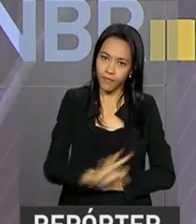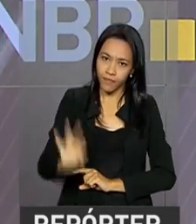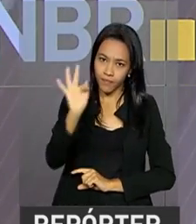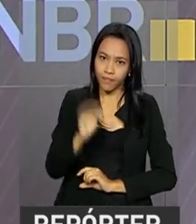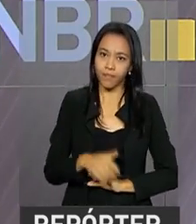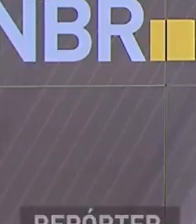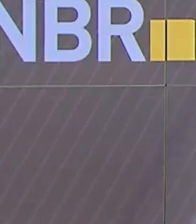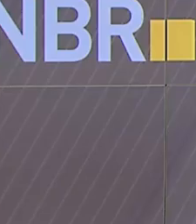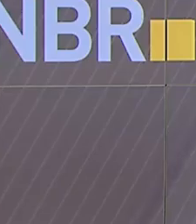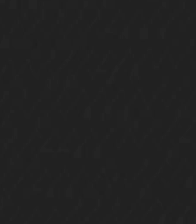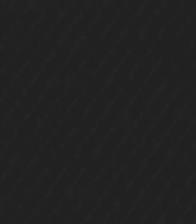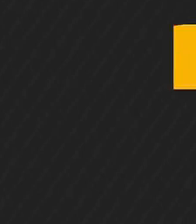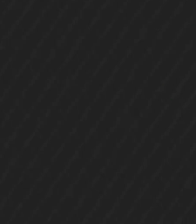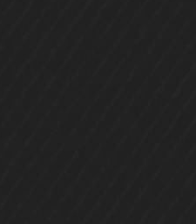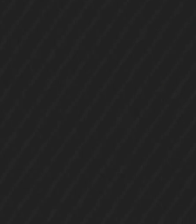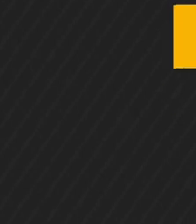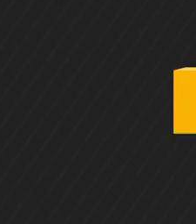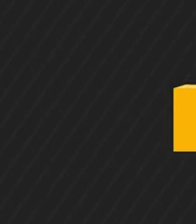Governo